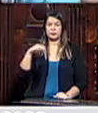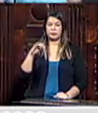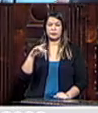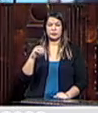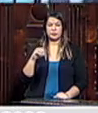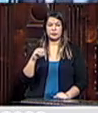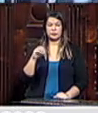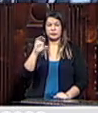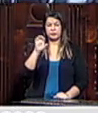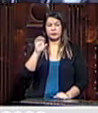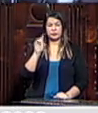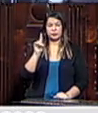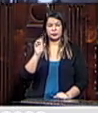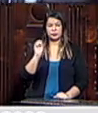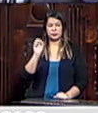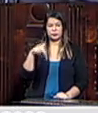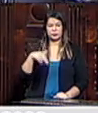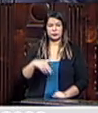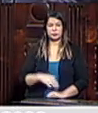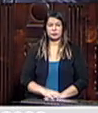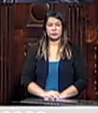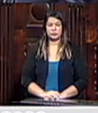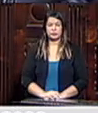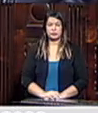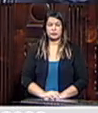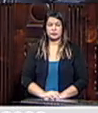Deputado Edson Albertas.